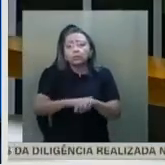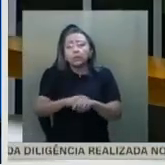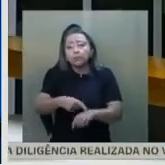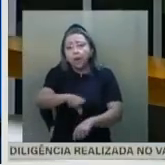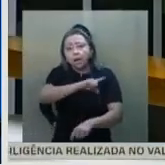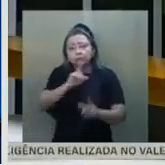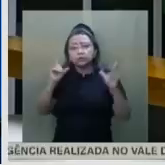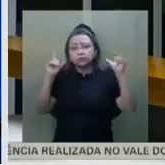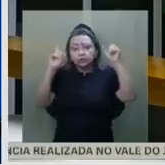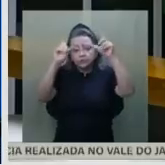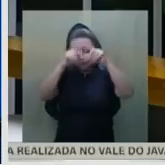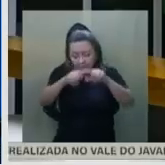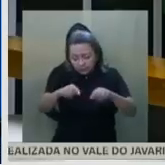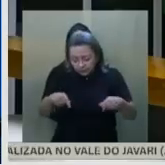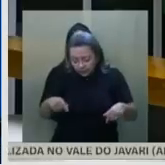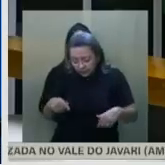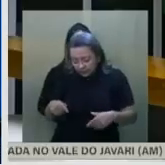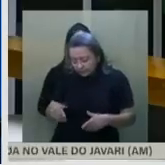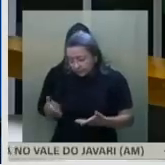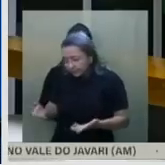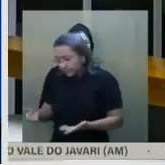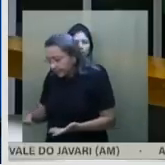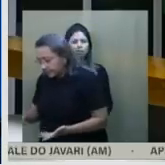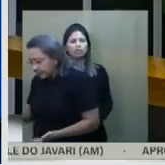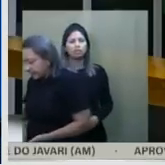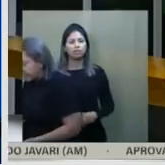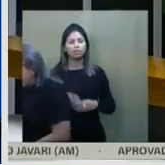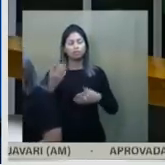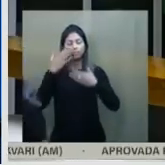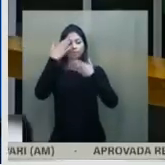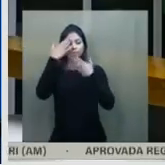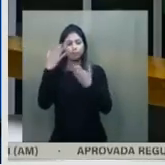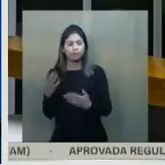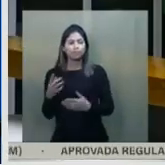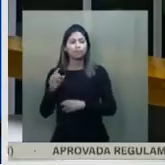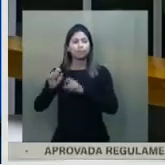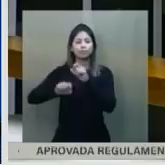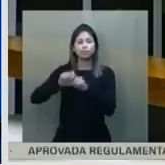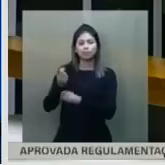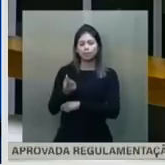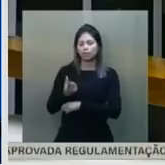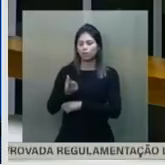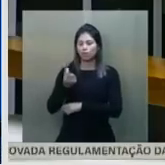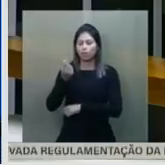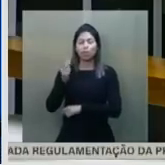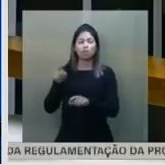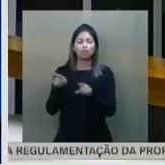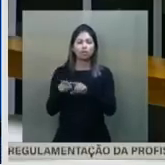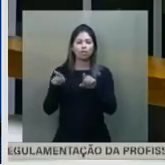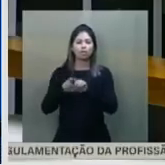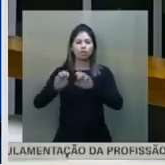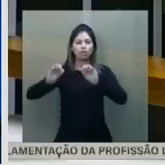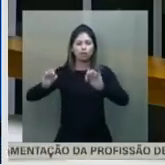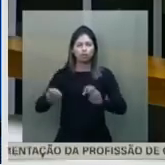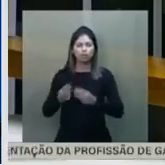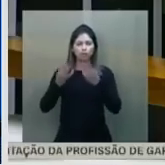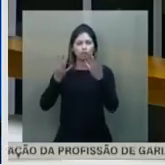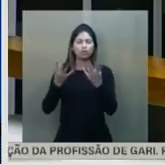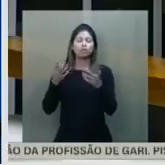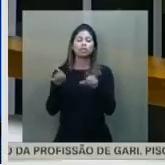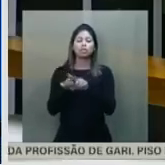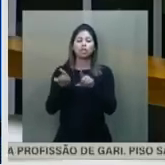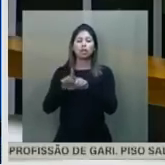mais cedo líder do governo no Congresso O Senador Eduardo Gomes do pele do Tocantins havia anunciado um acordo entre